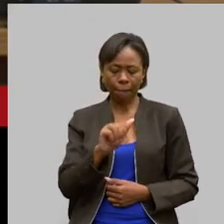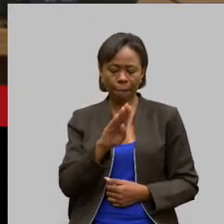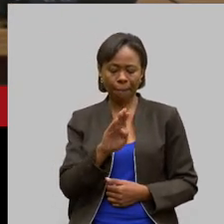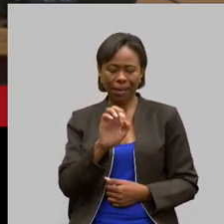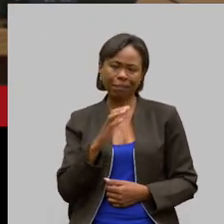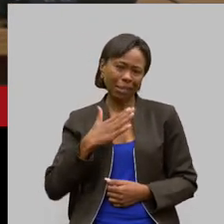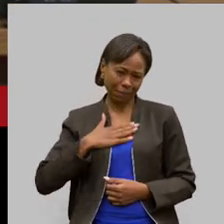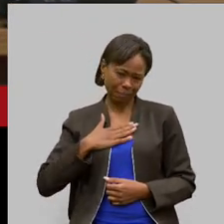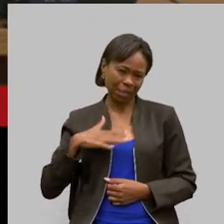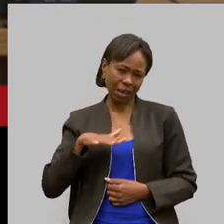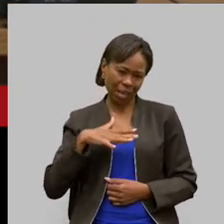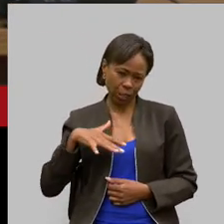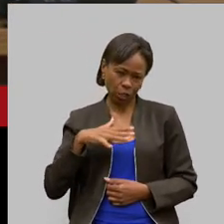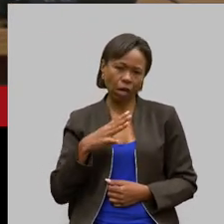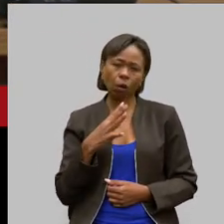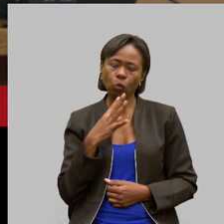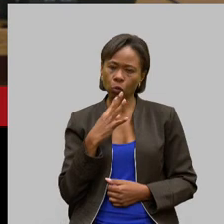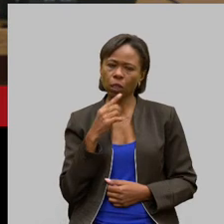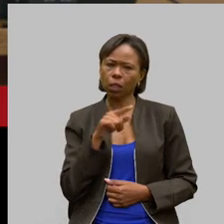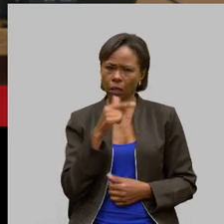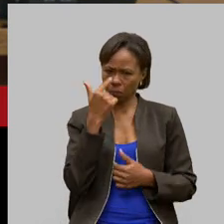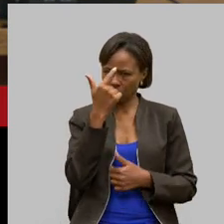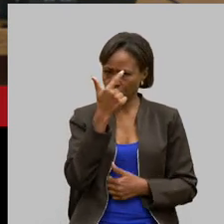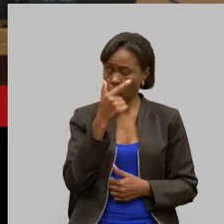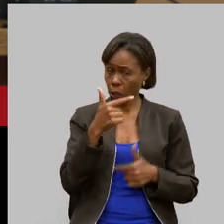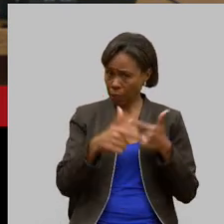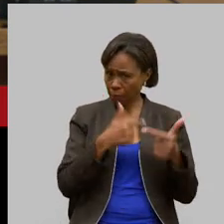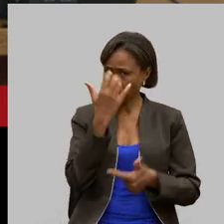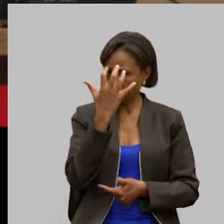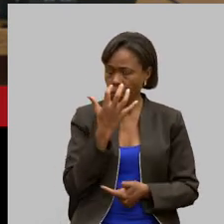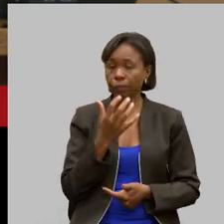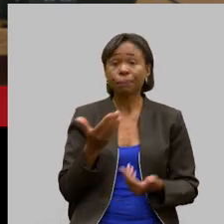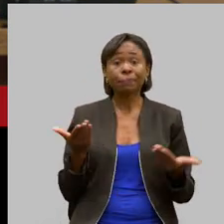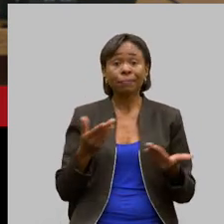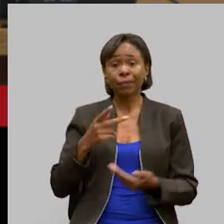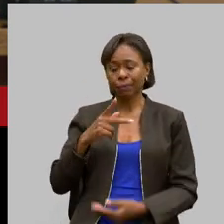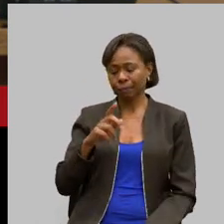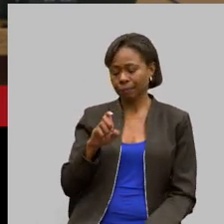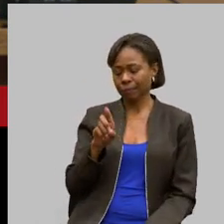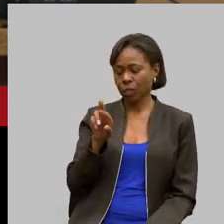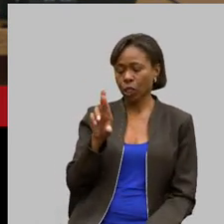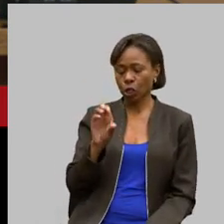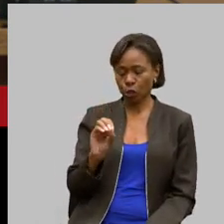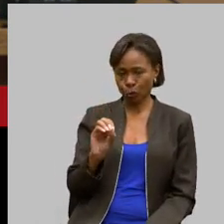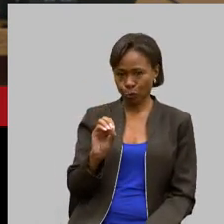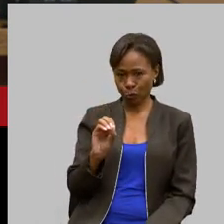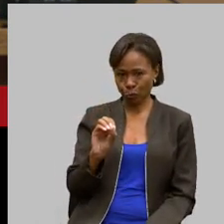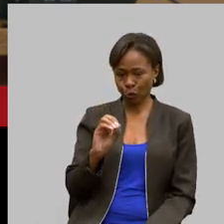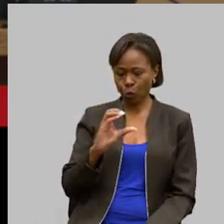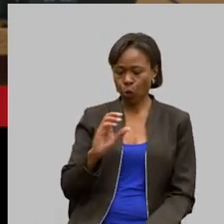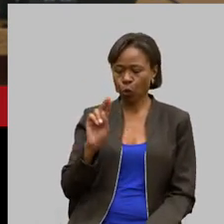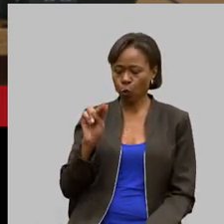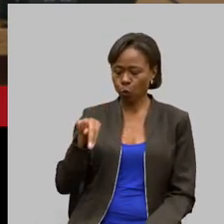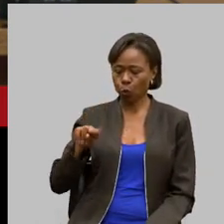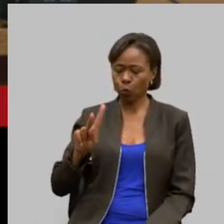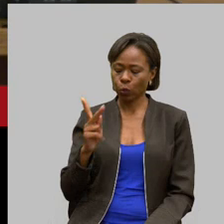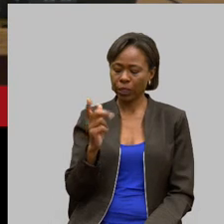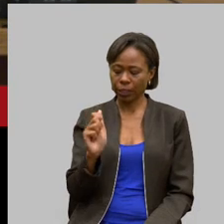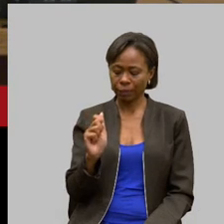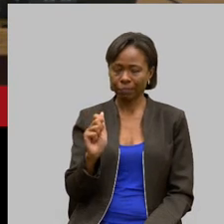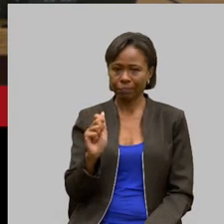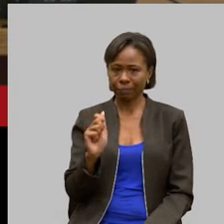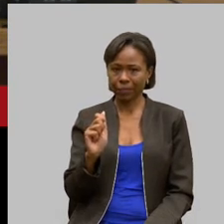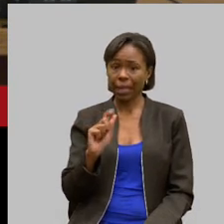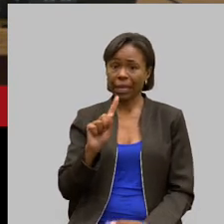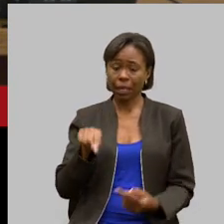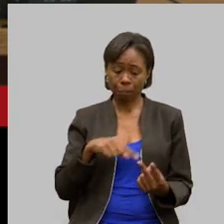da seriedade com o trabalho lá né agora o Pedro Cunha depois a Leilane e depois a gente